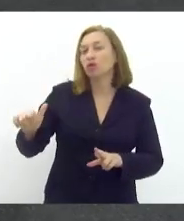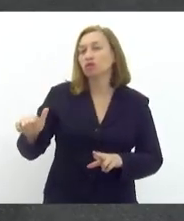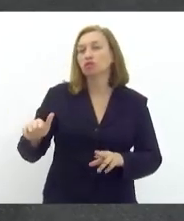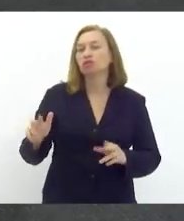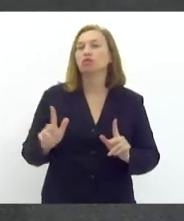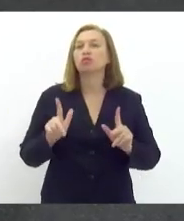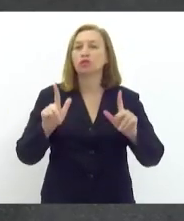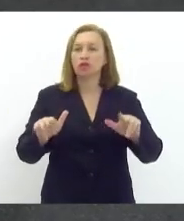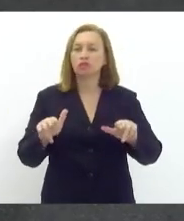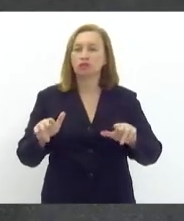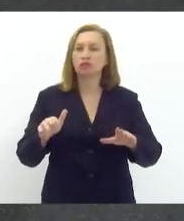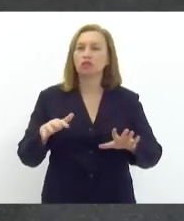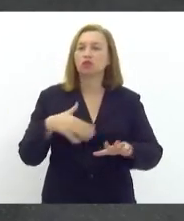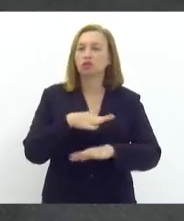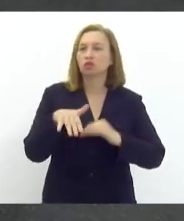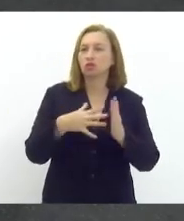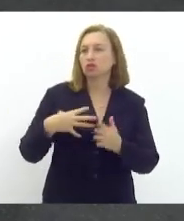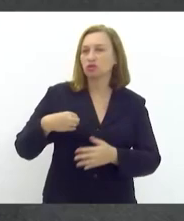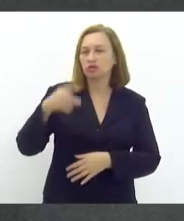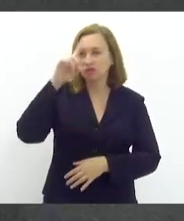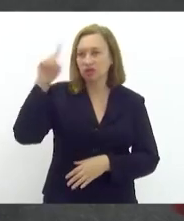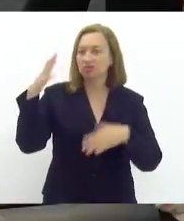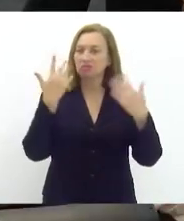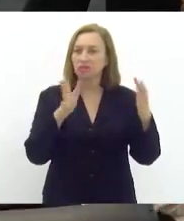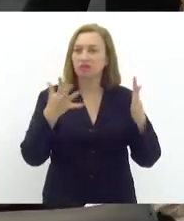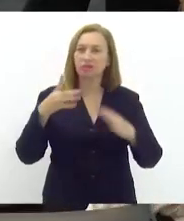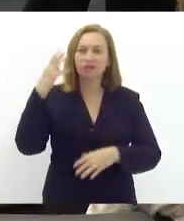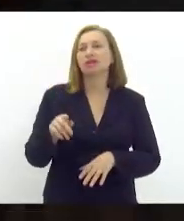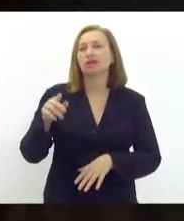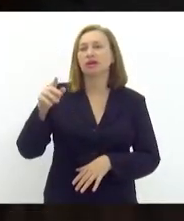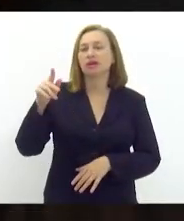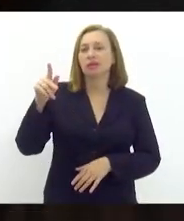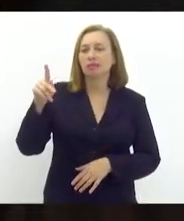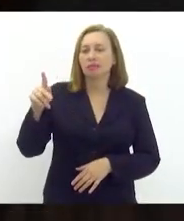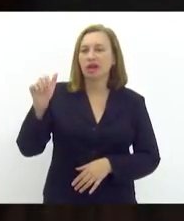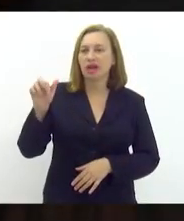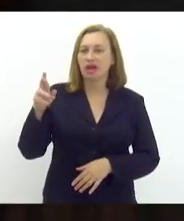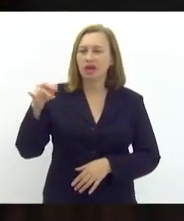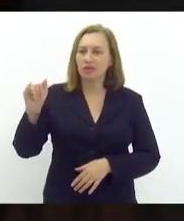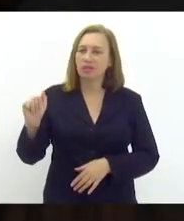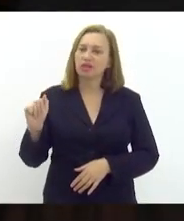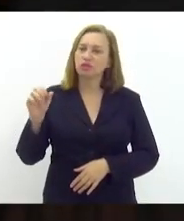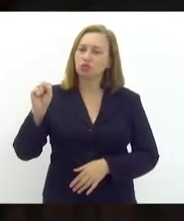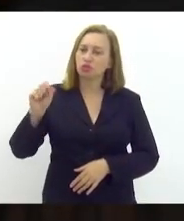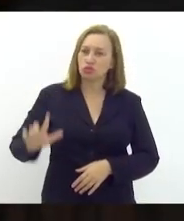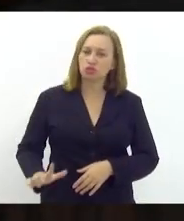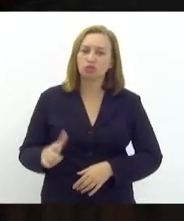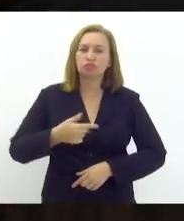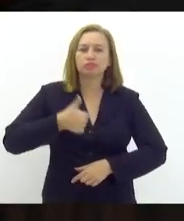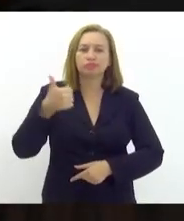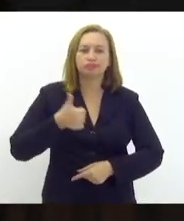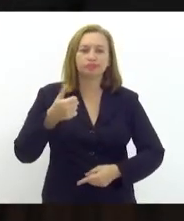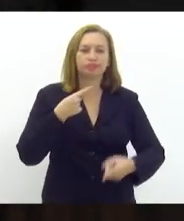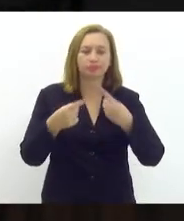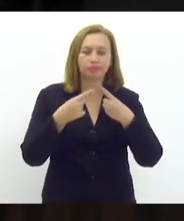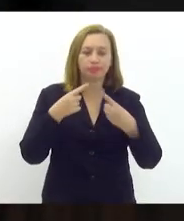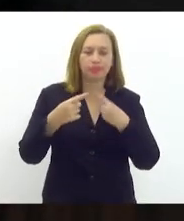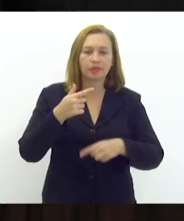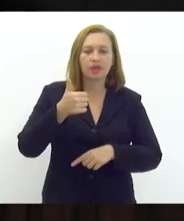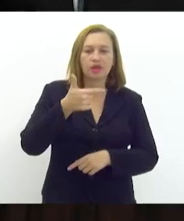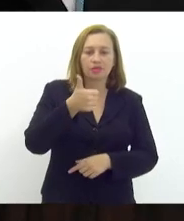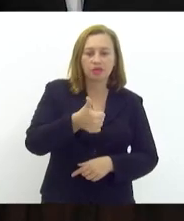porque somos todos filhos de Deus Parabéns Renata anuncio em primeira discussão projeto de lei número